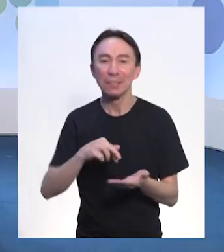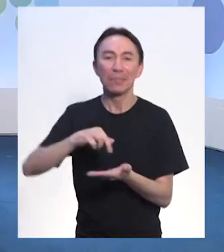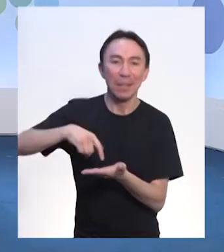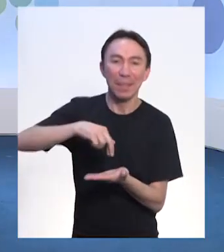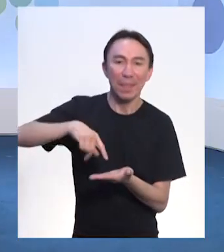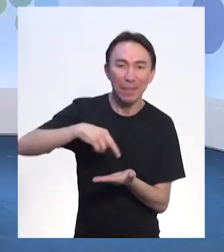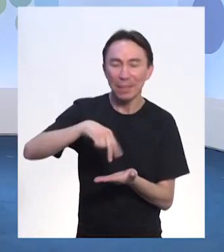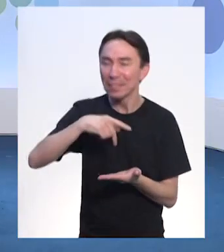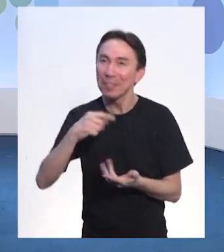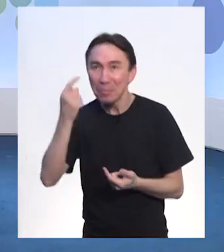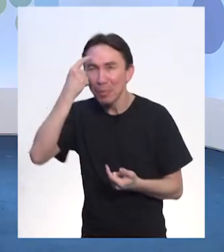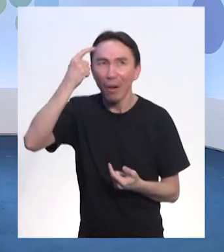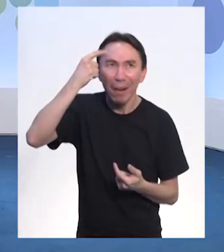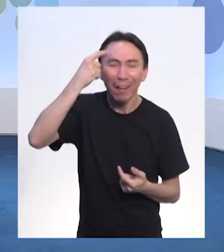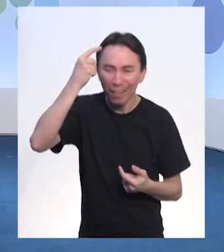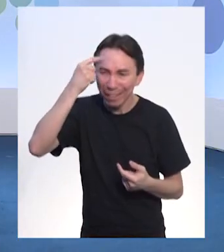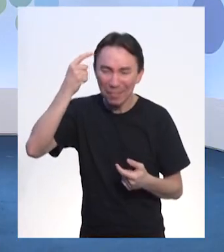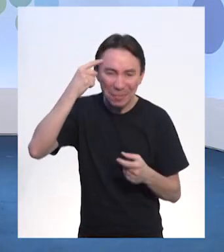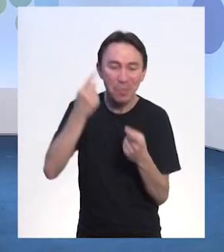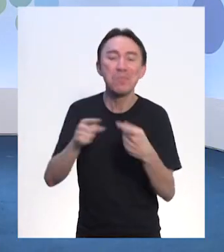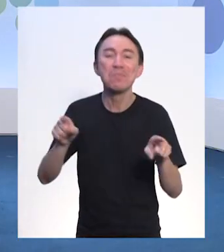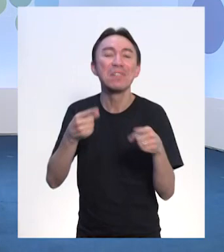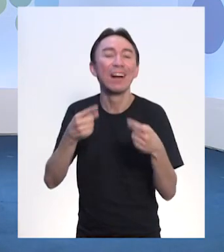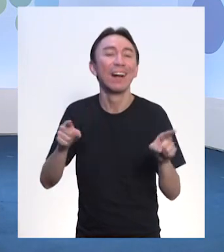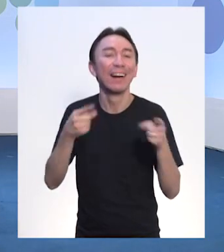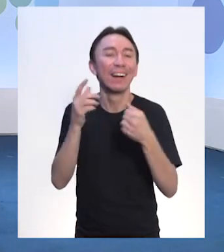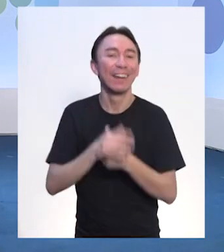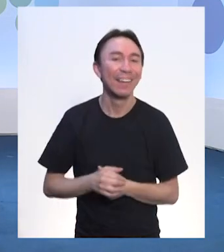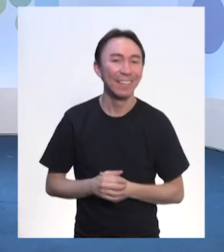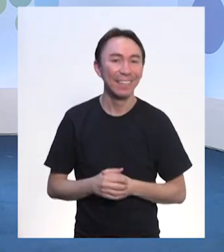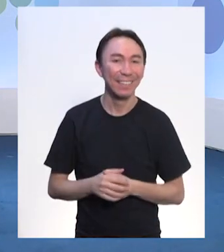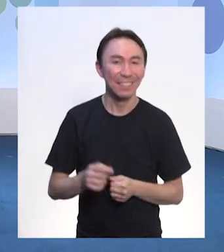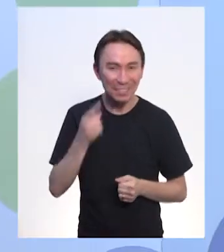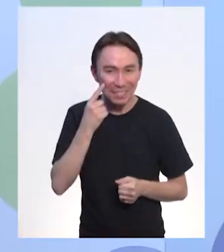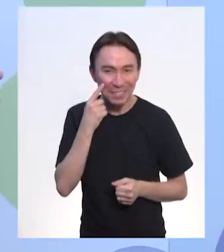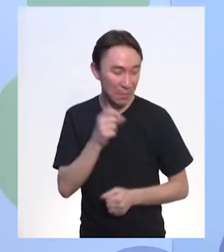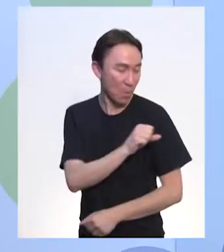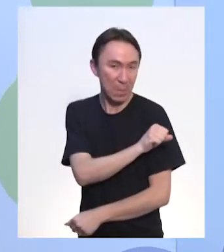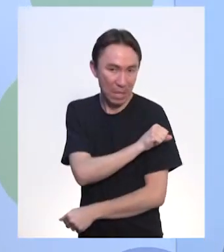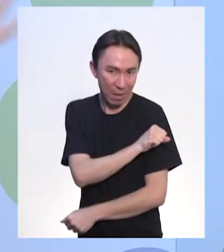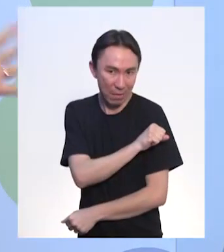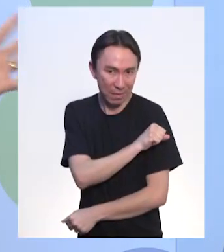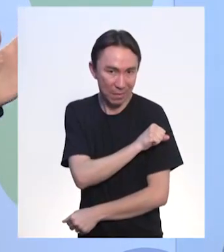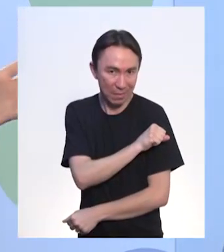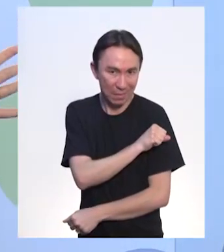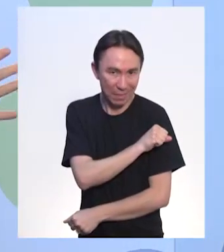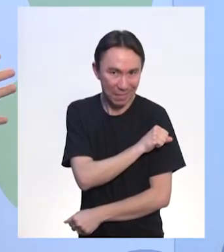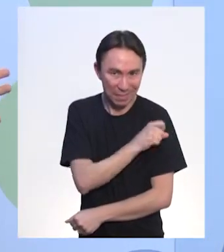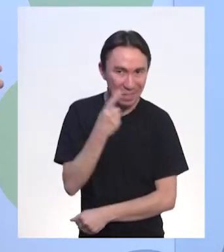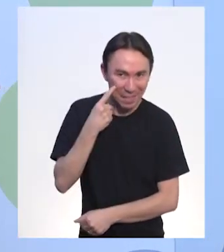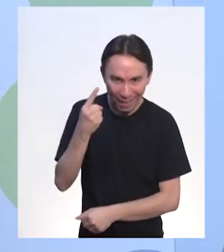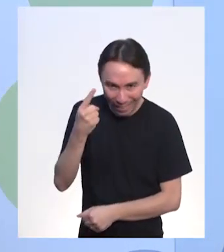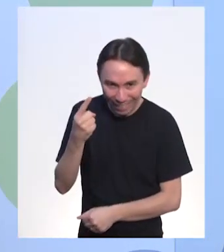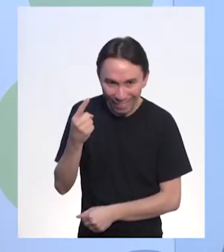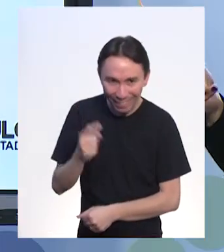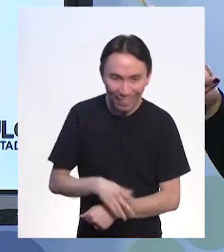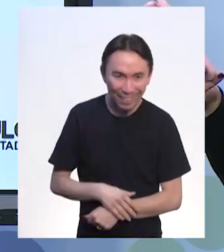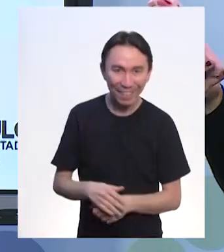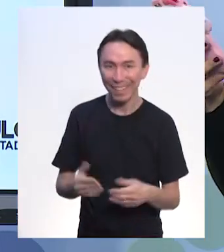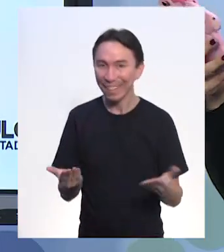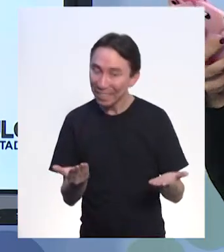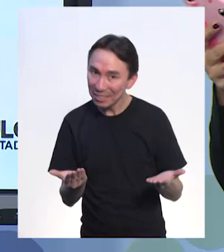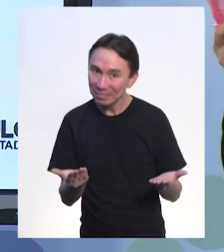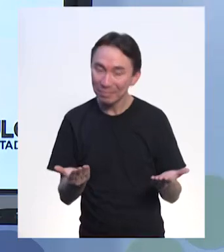minha cabeça aqui, ó. É? É. Então vai lá. Quem assistiu do oitavo é restígio aí do oitavo. Então